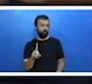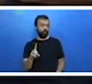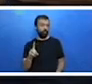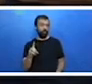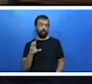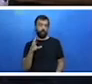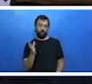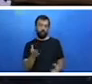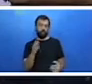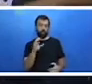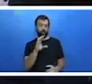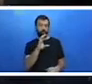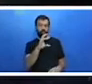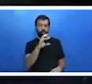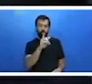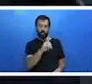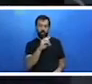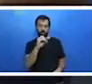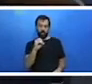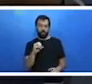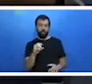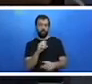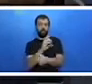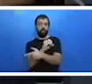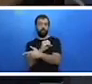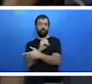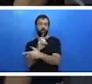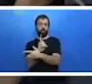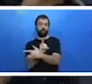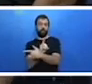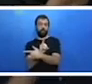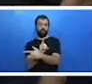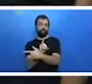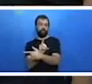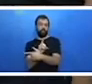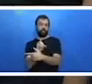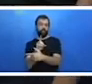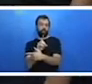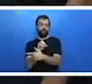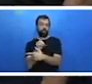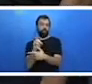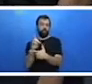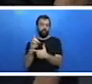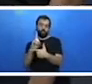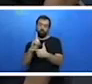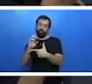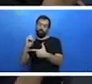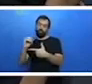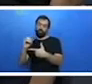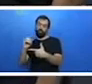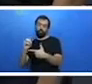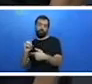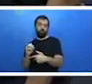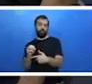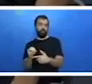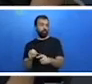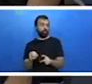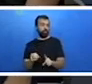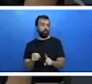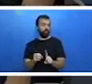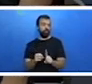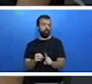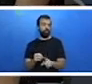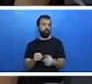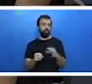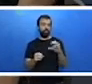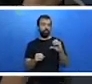esse décimo e vou dividir por 10 de novo. Como que eu divido por 10? Eu ando com a vírgula para